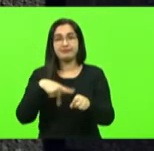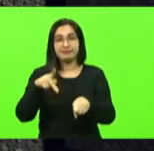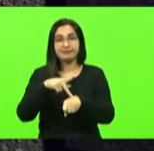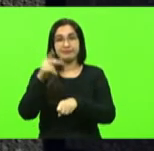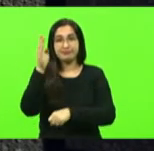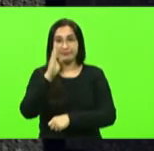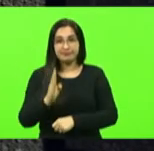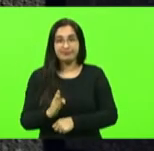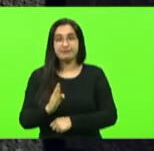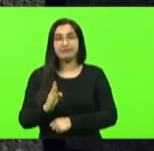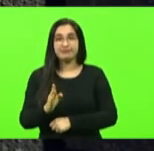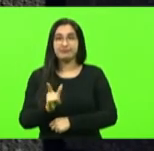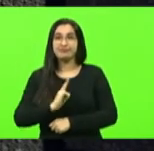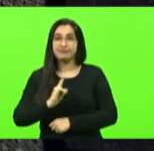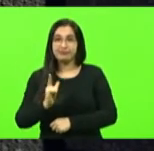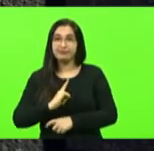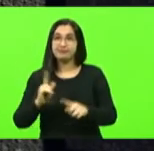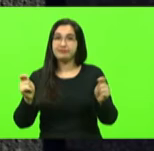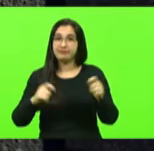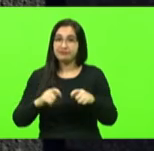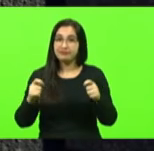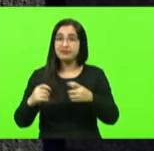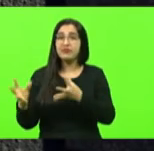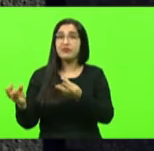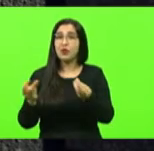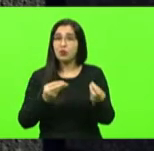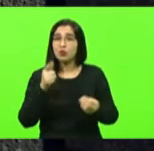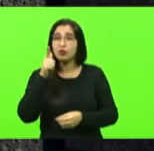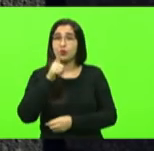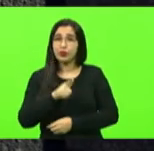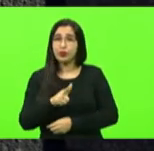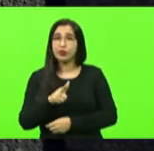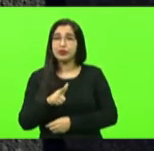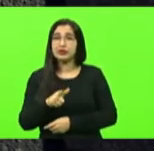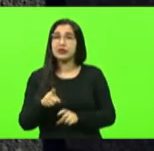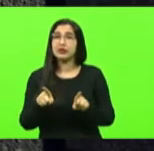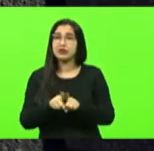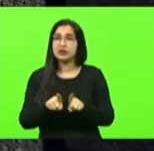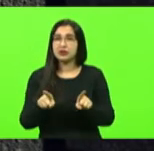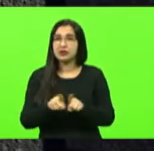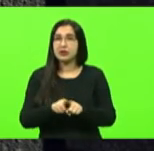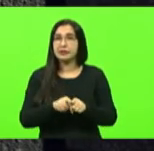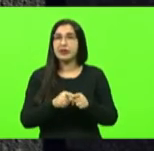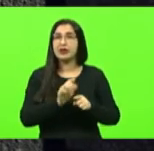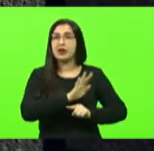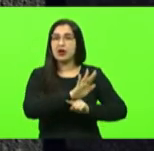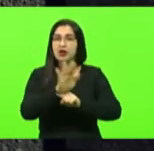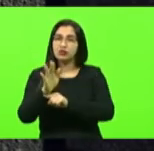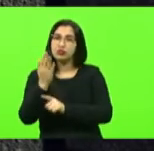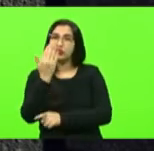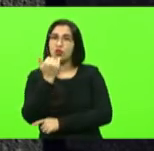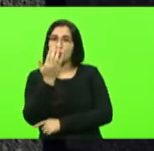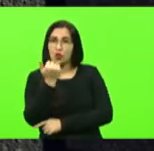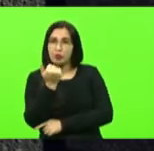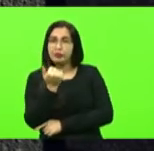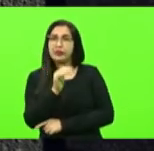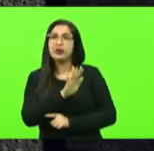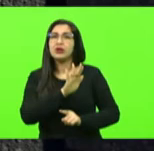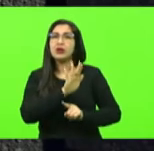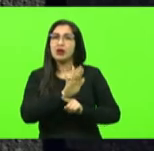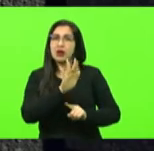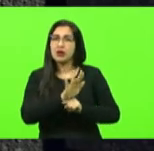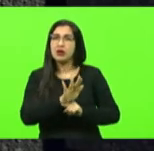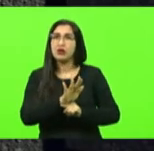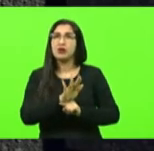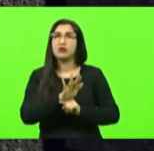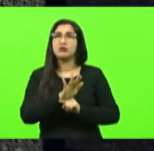reassentamentos, e muitas conquistas, outros projetos de alimento, e também se juntou muito também